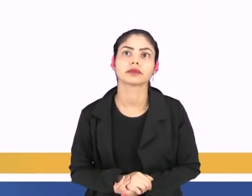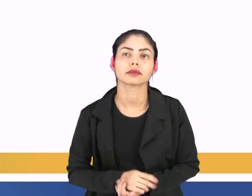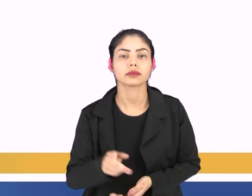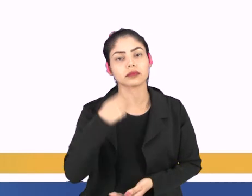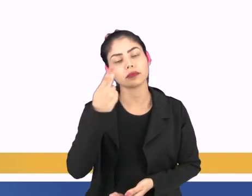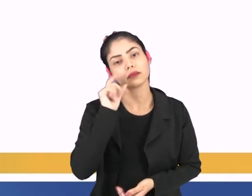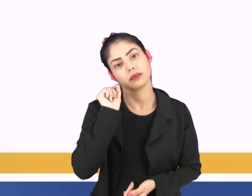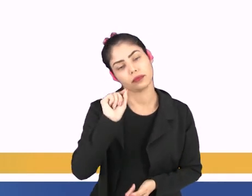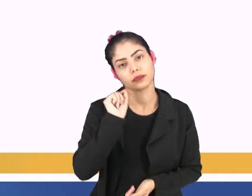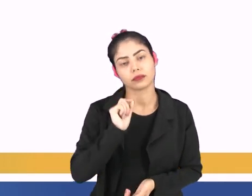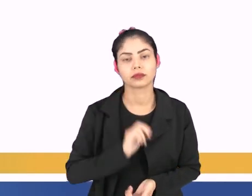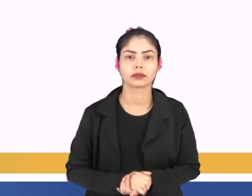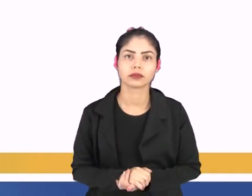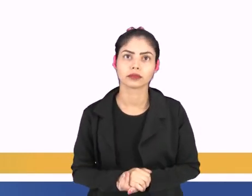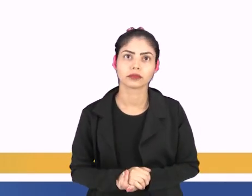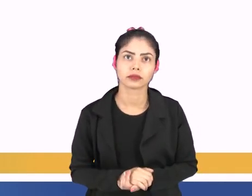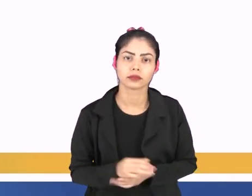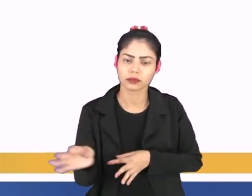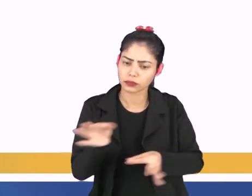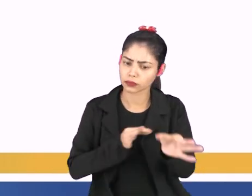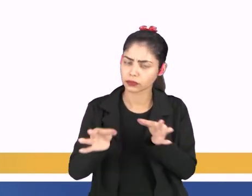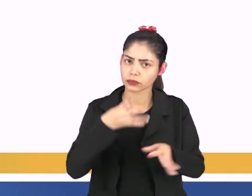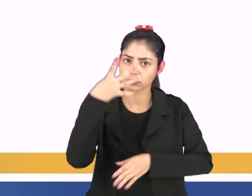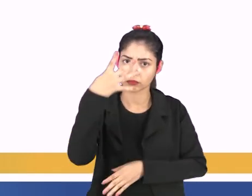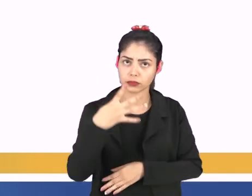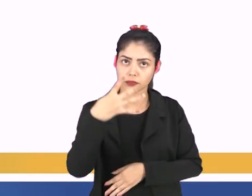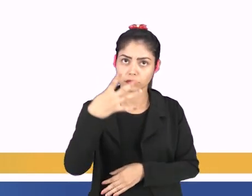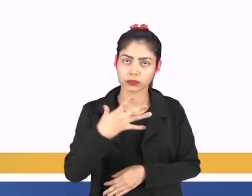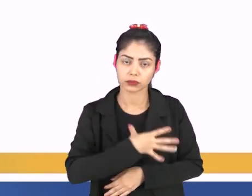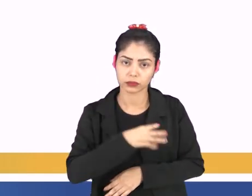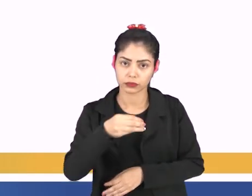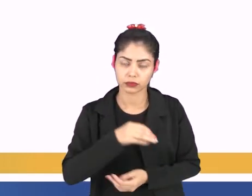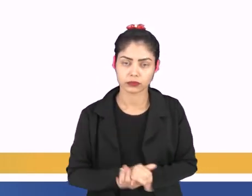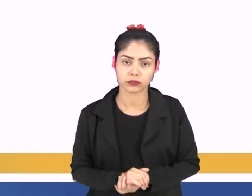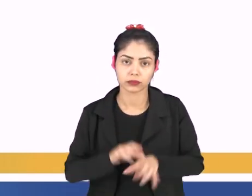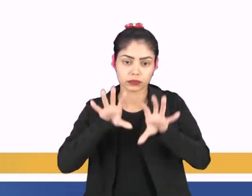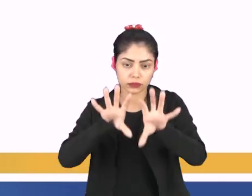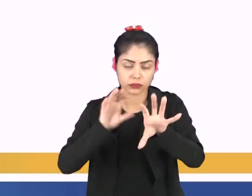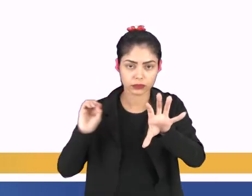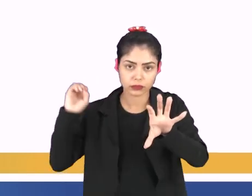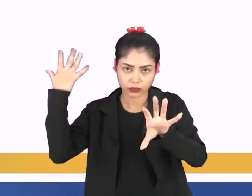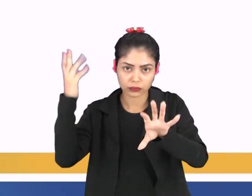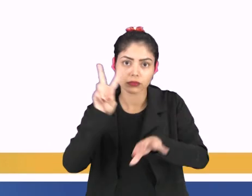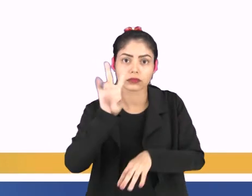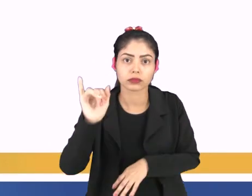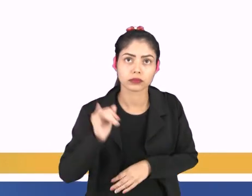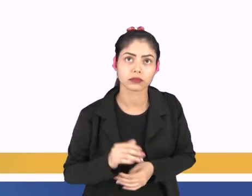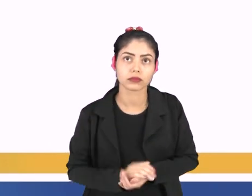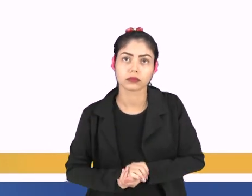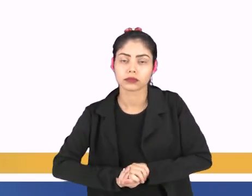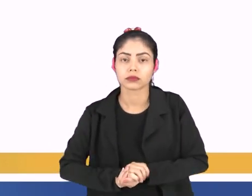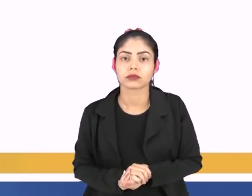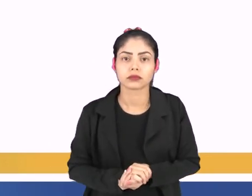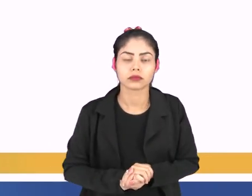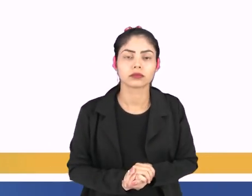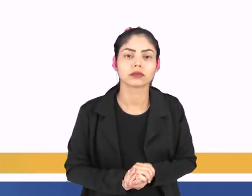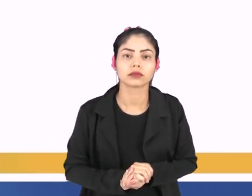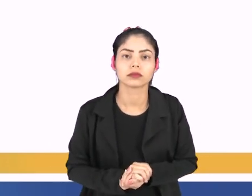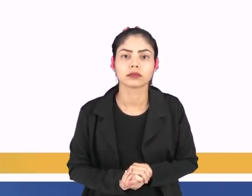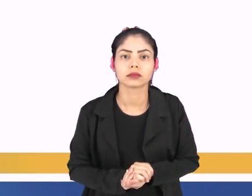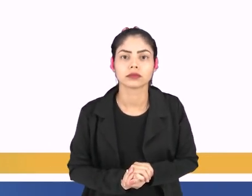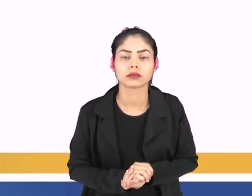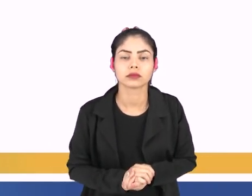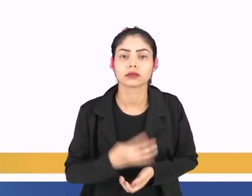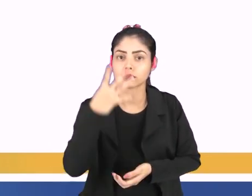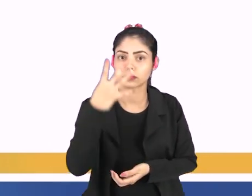fala a seguinte situação: para planejar 4 filhos. Então, nesse caso, nós vamos correr lá no termo